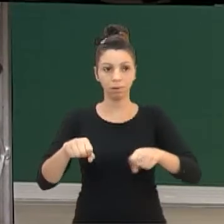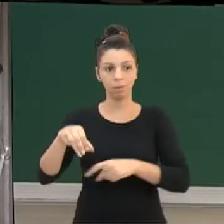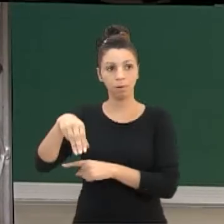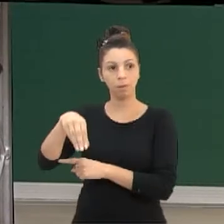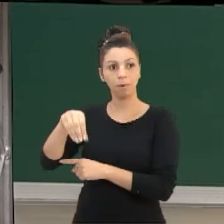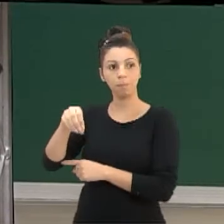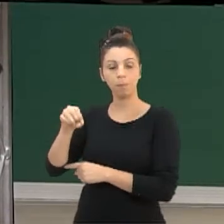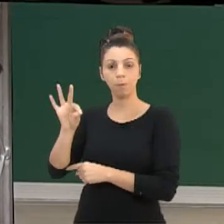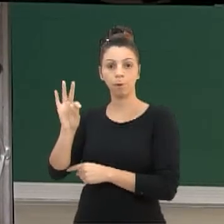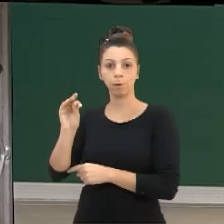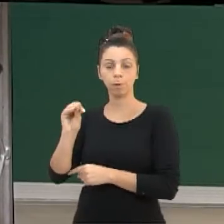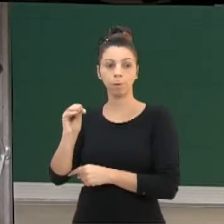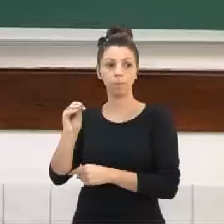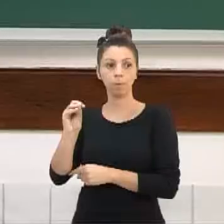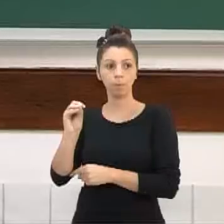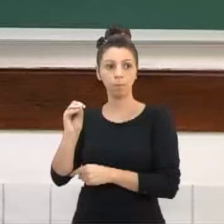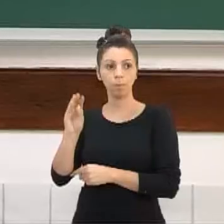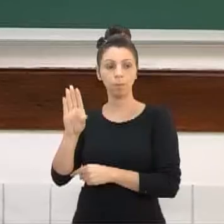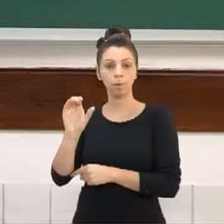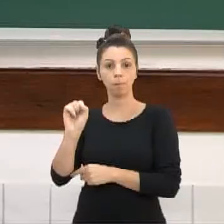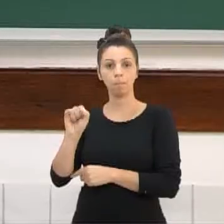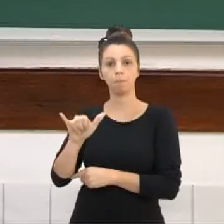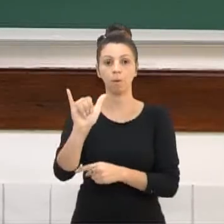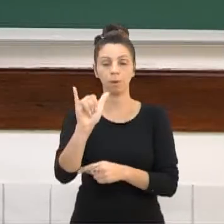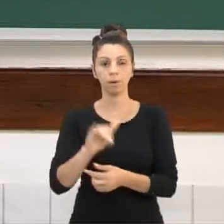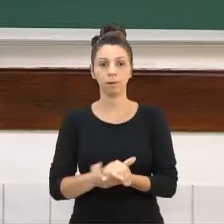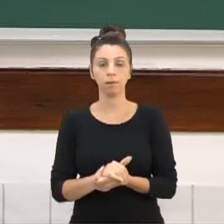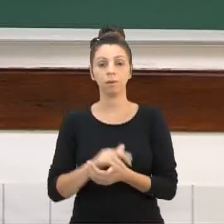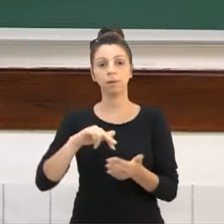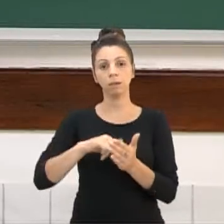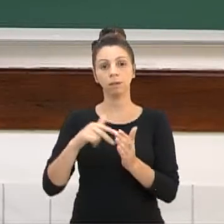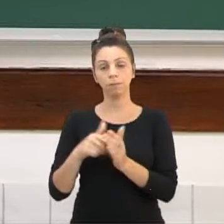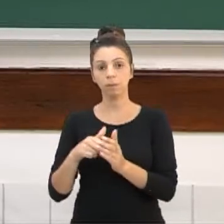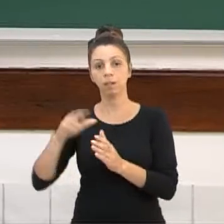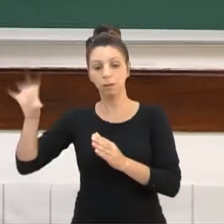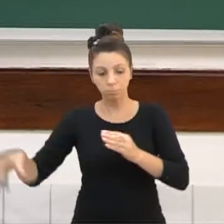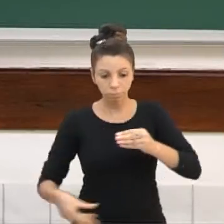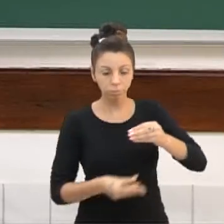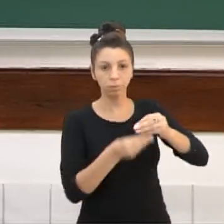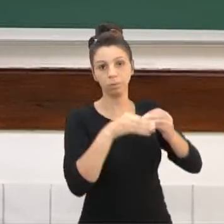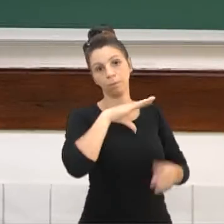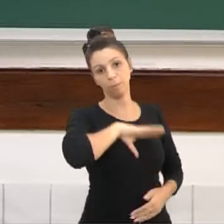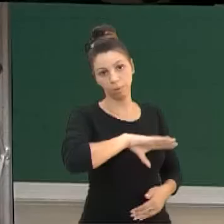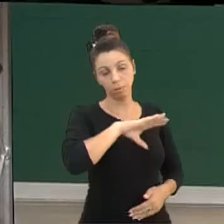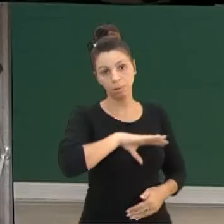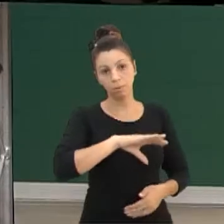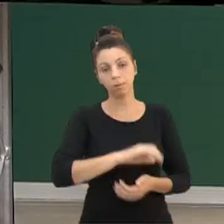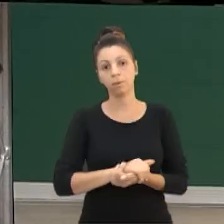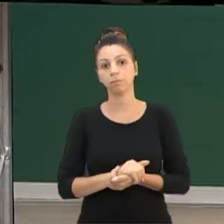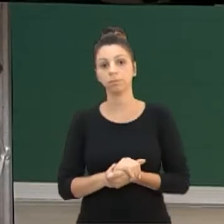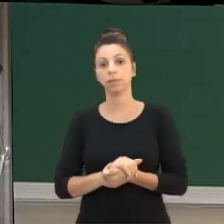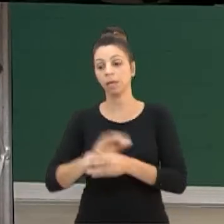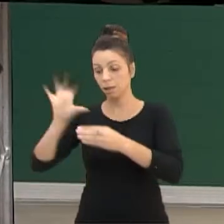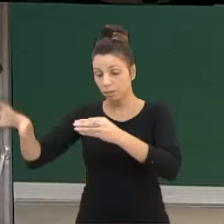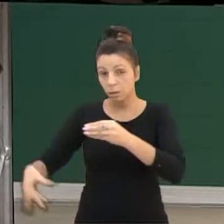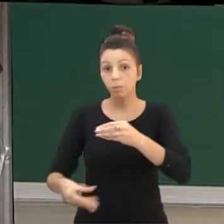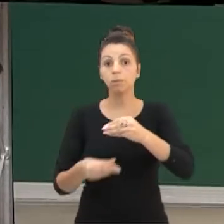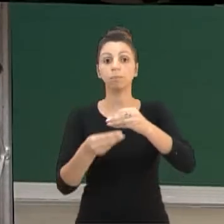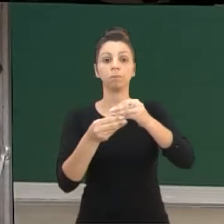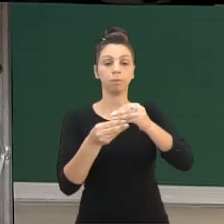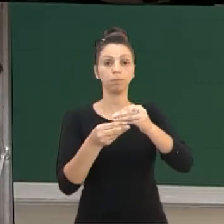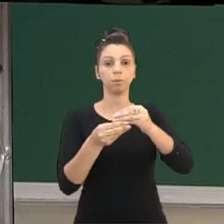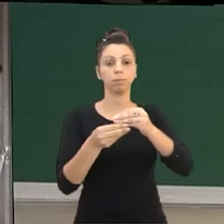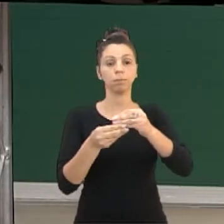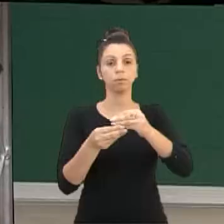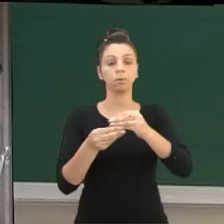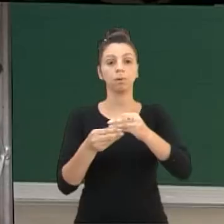para todos, né? Um estrangeirismo que já foi incorporado à língua portuguesa, né? Percebam que é um substantivo composto por justaposição, né? Nós temos